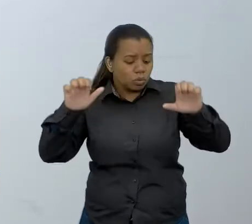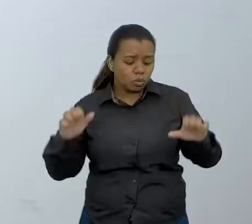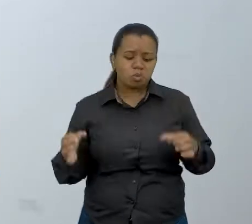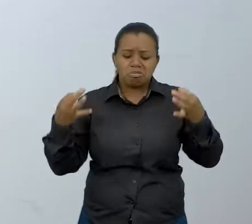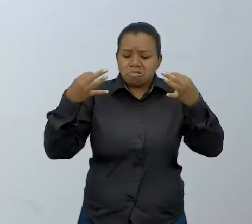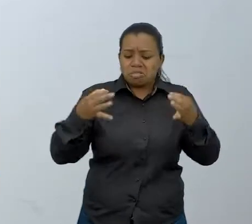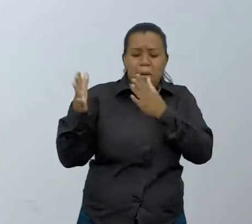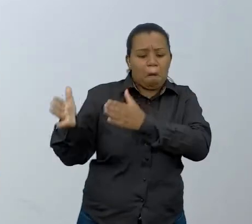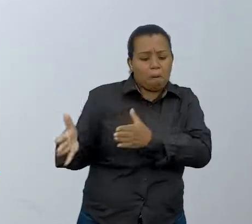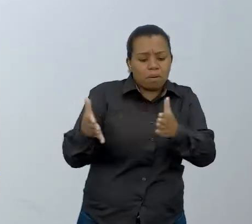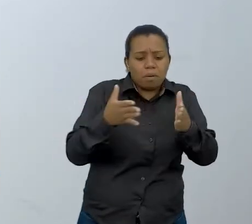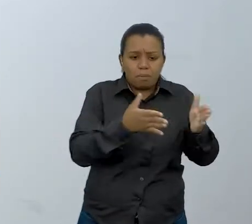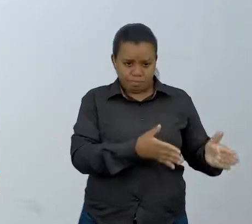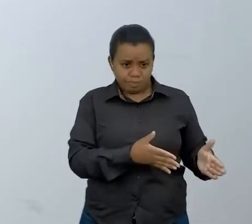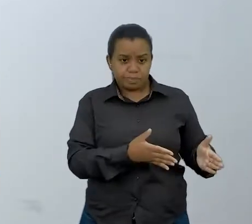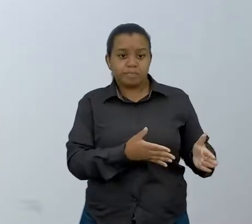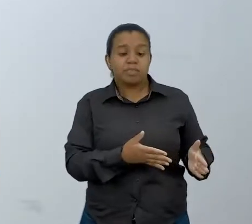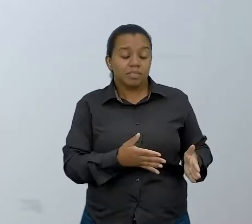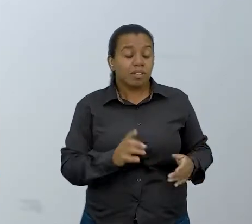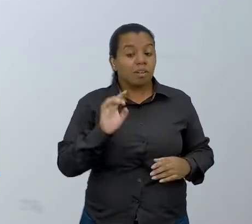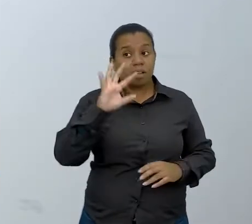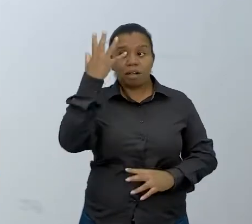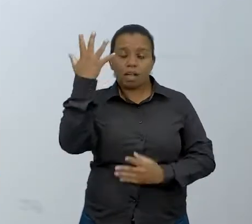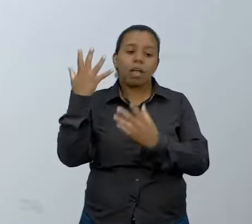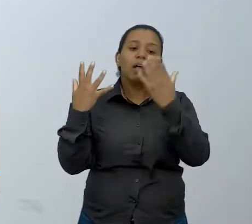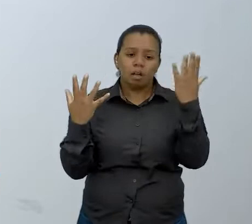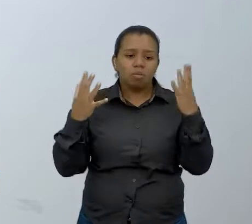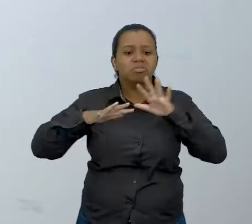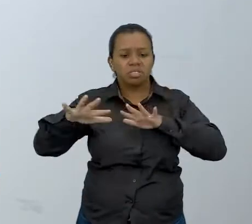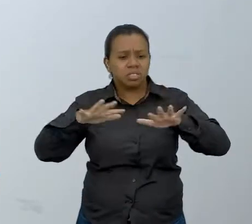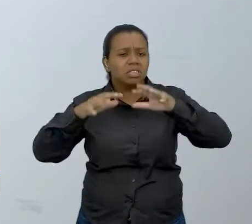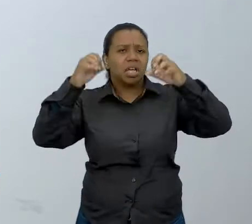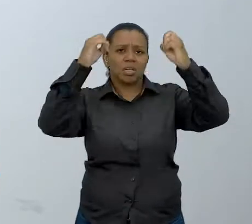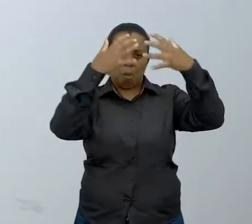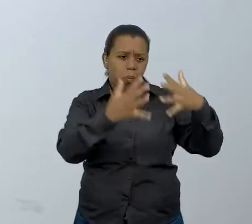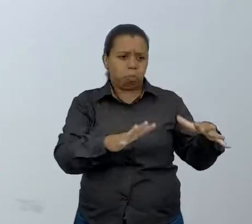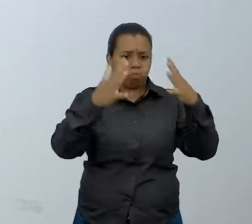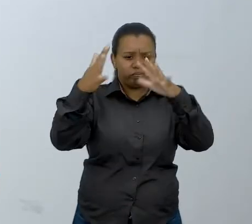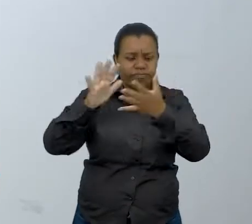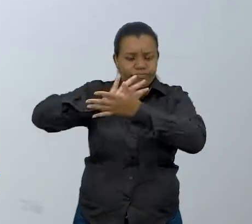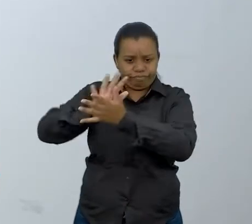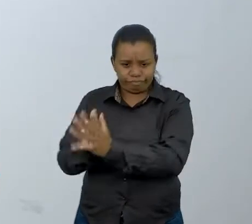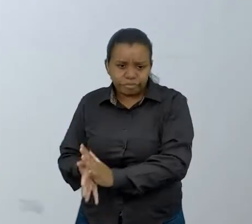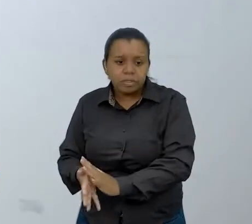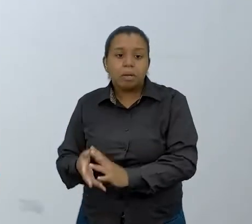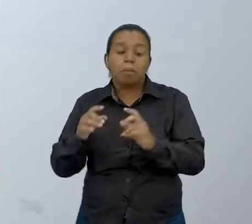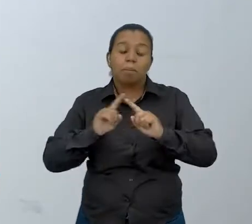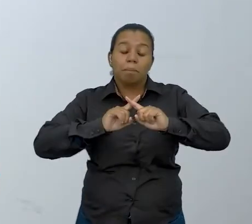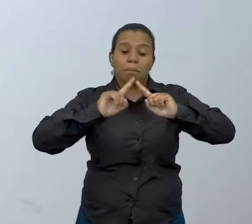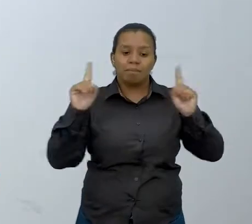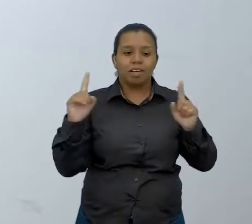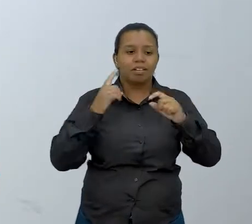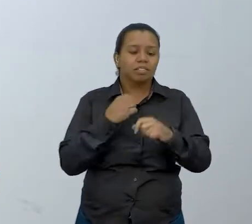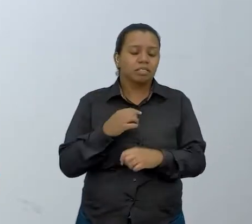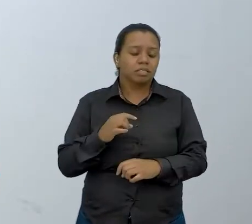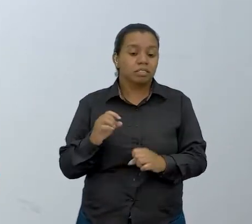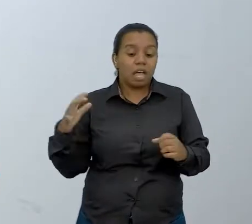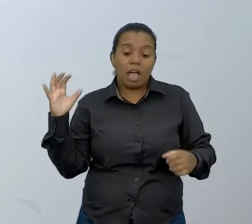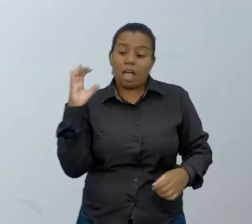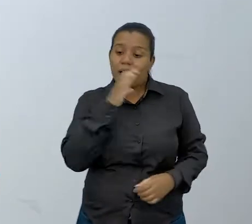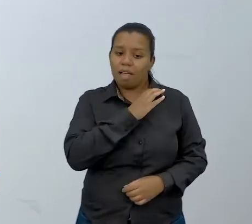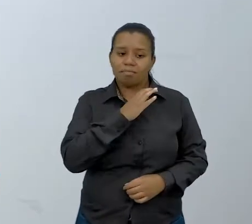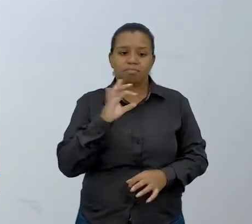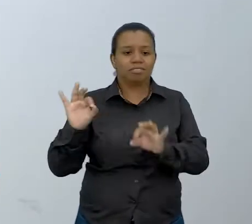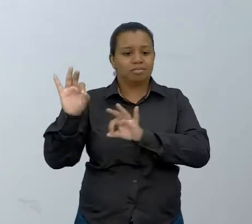de desastres naqueles lugares, eles já estão tão preparados para isso que a retomada logo após de que tudo isso